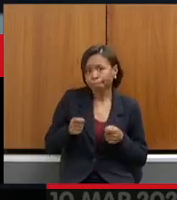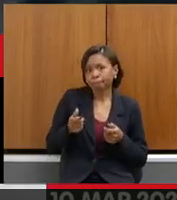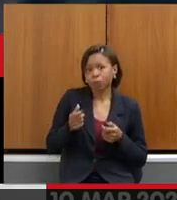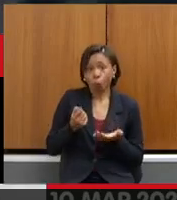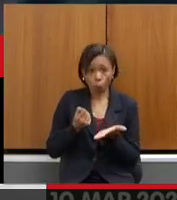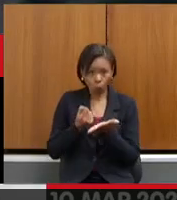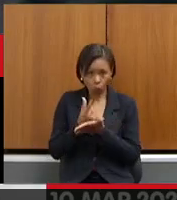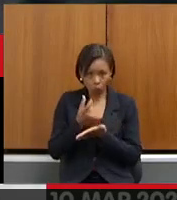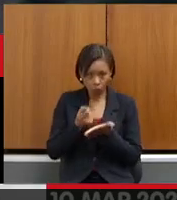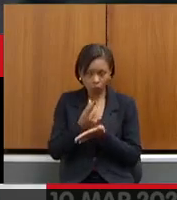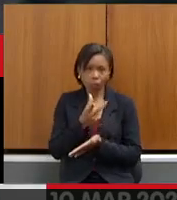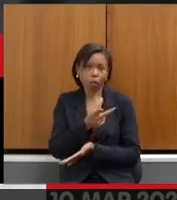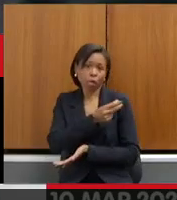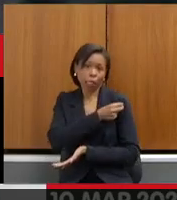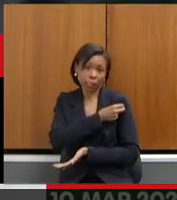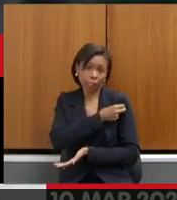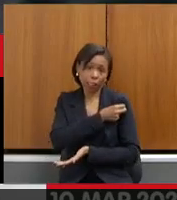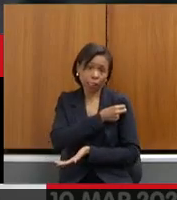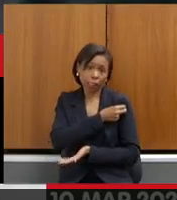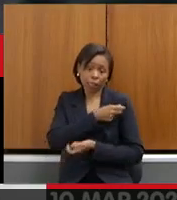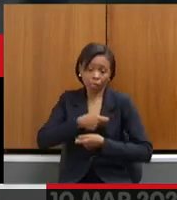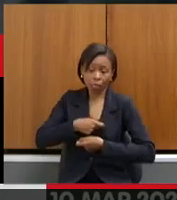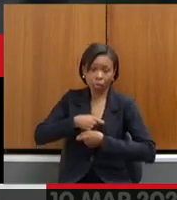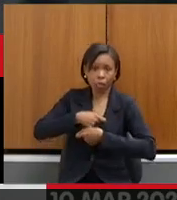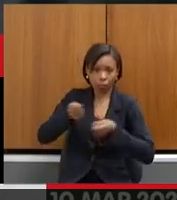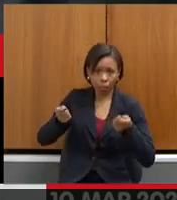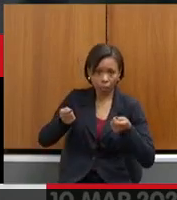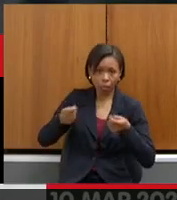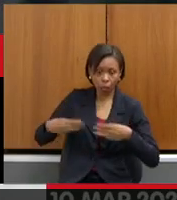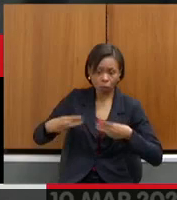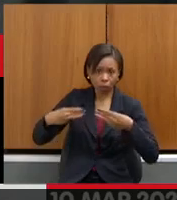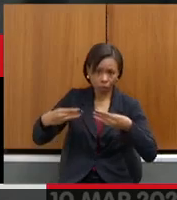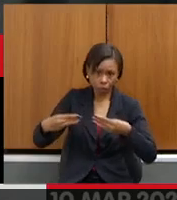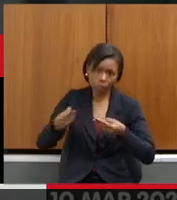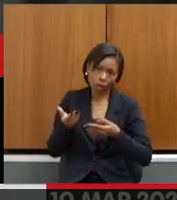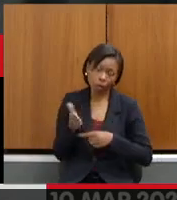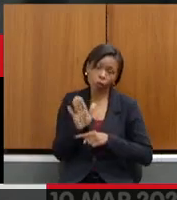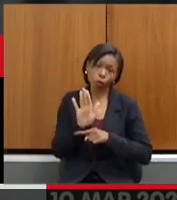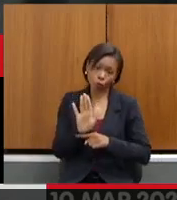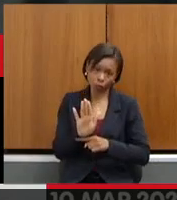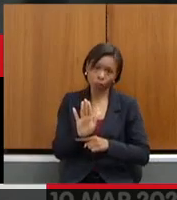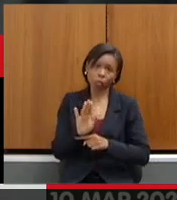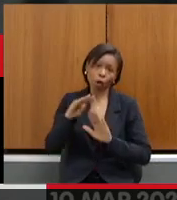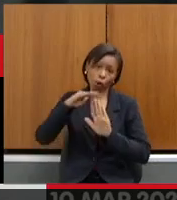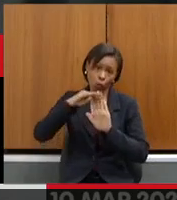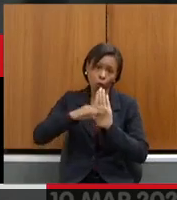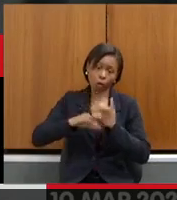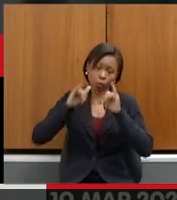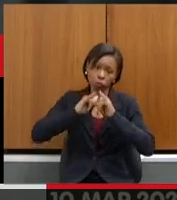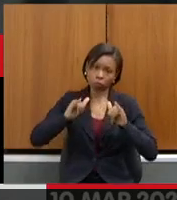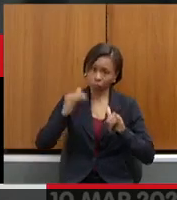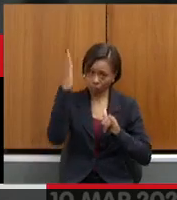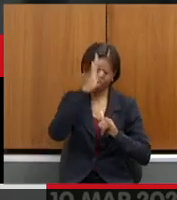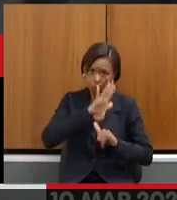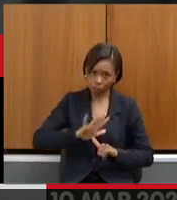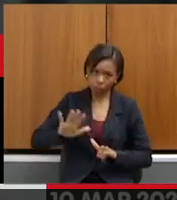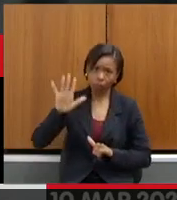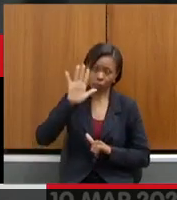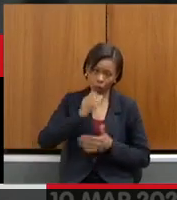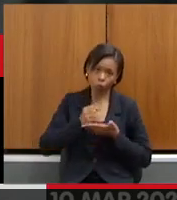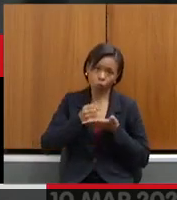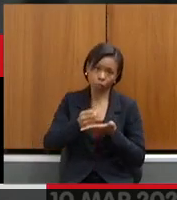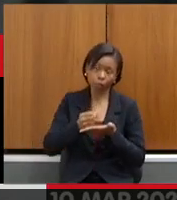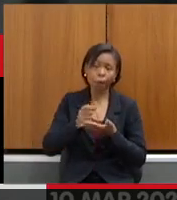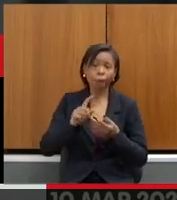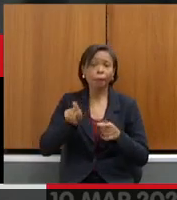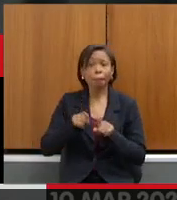comprar a vacina e repassar para o ministério isso já ajudar e o programa nacional de imunização como um todo mas mais do que isso